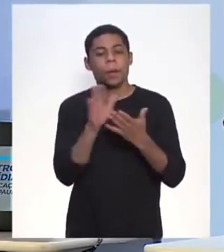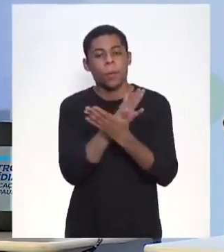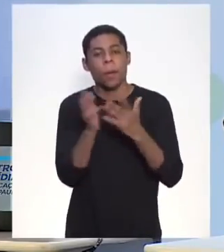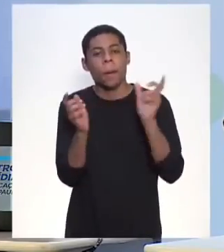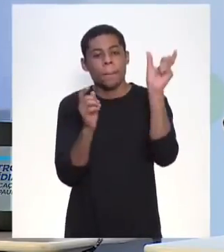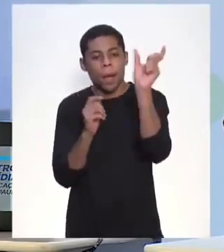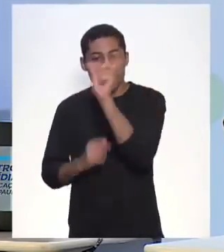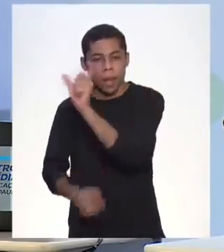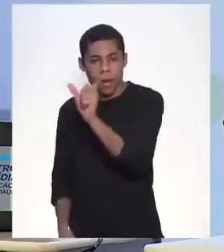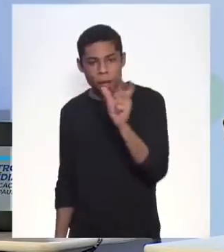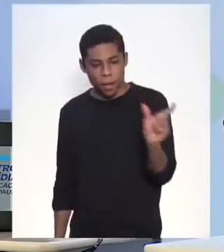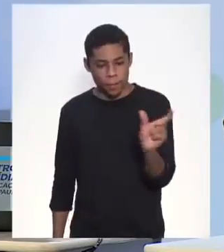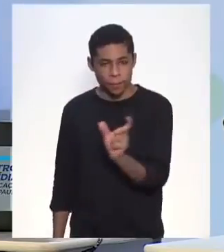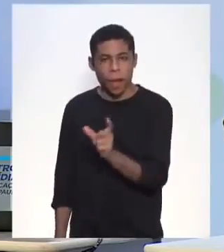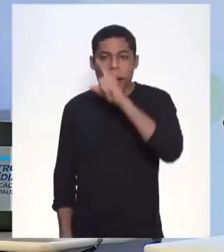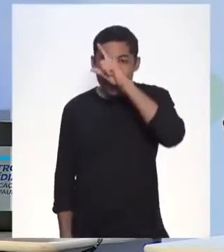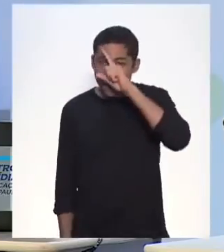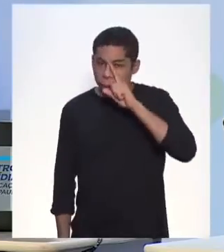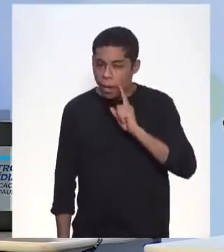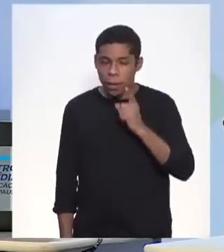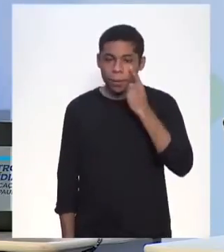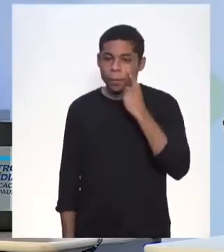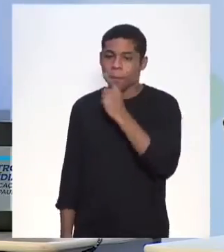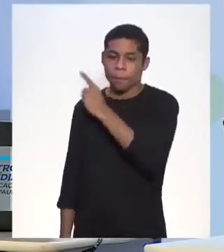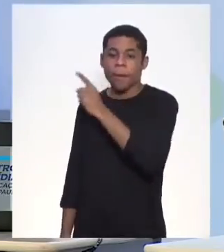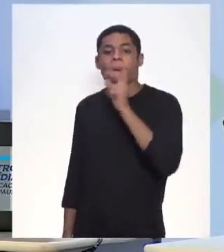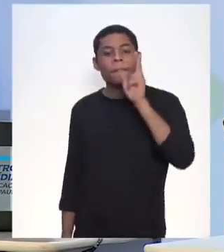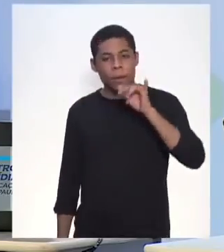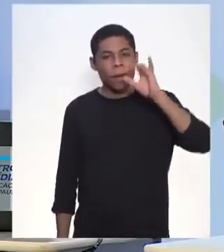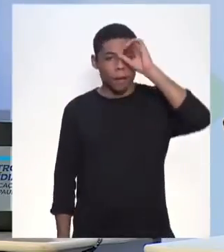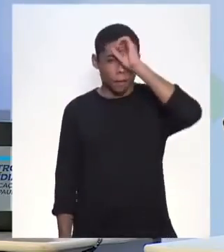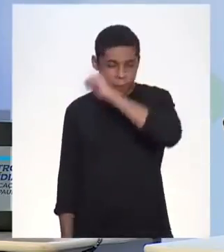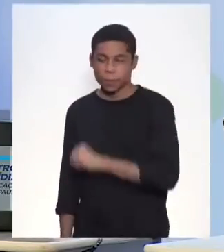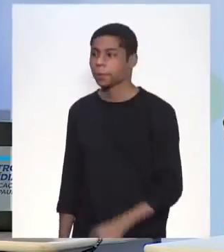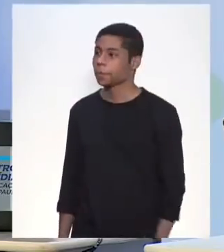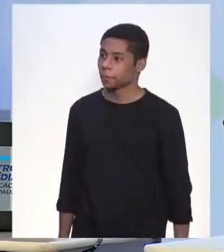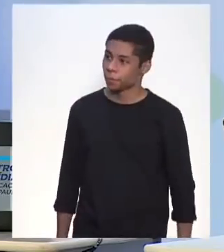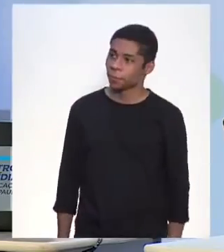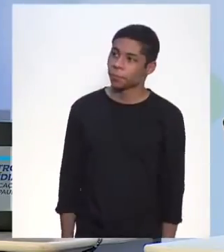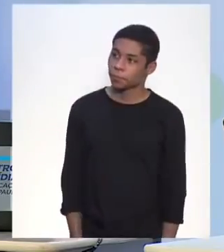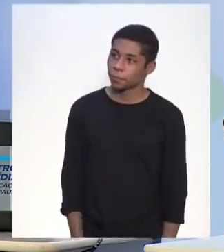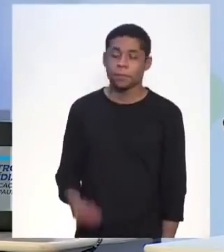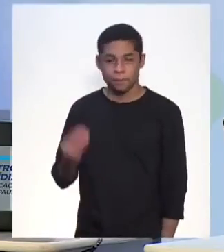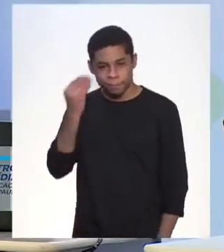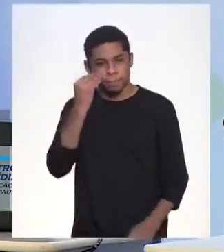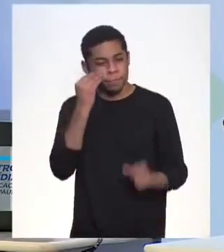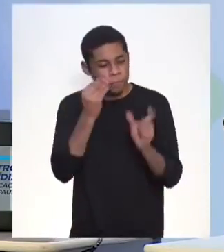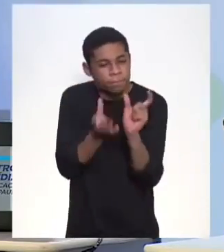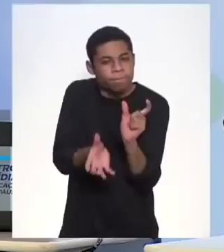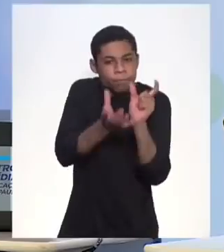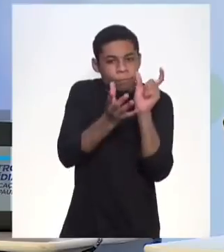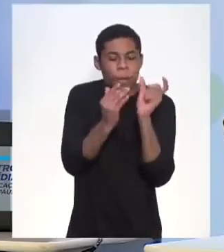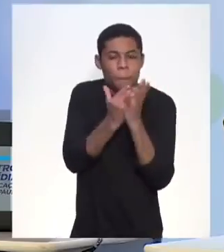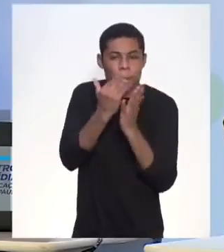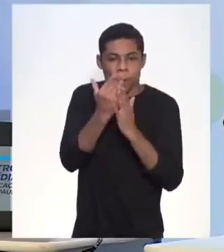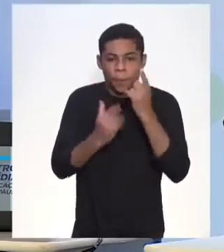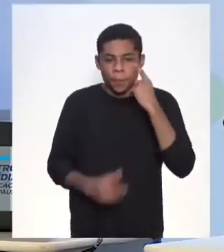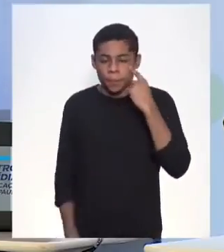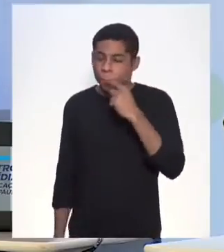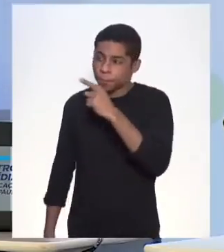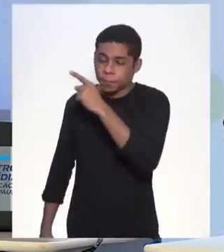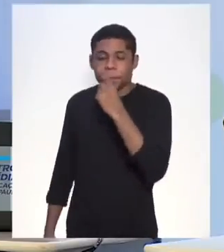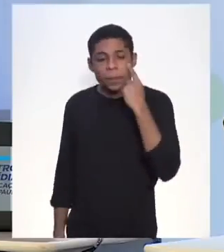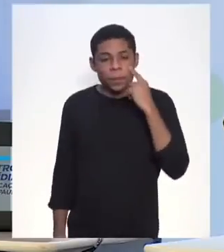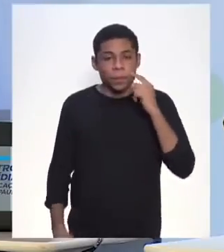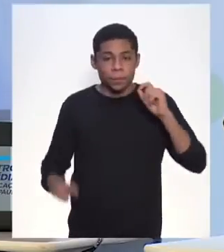estão destacadas. E é sobre elas que a gente vai tentar dar uma ênfase um pouco maior. Okay? Então vamos lá para a